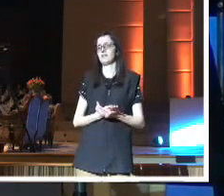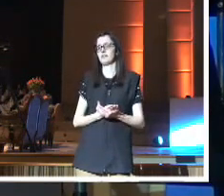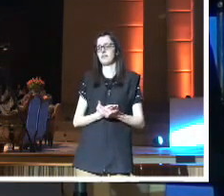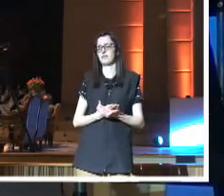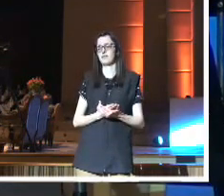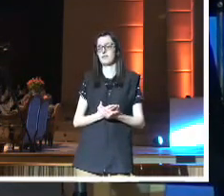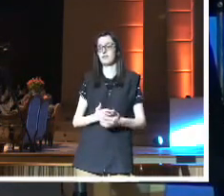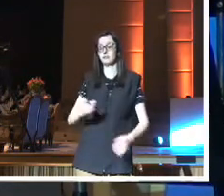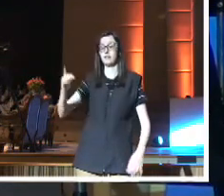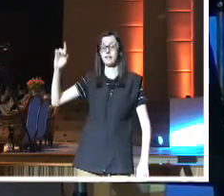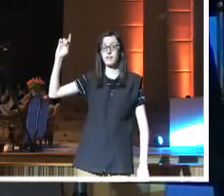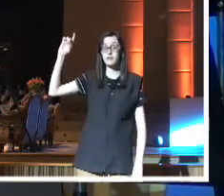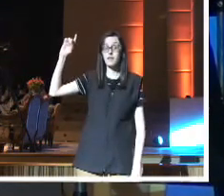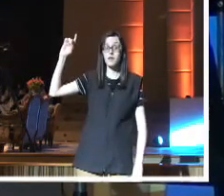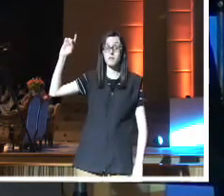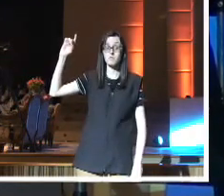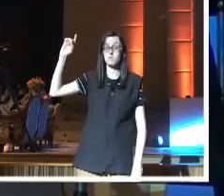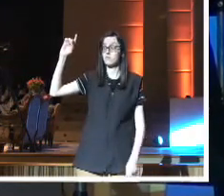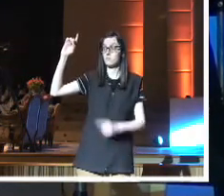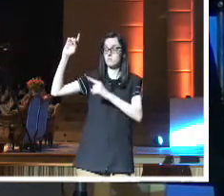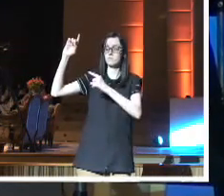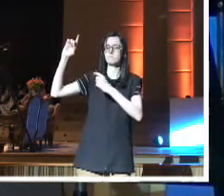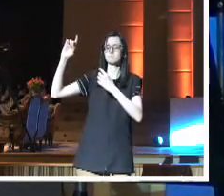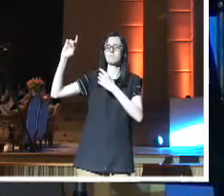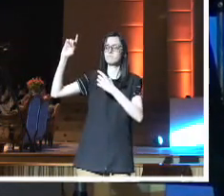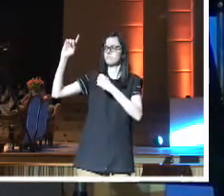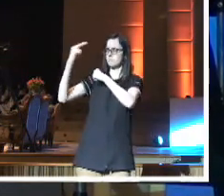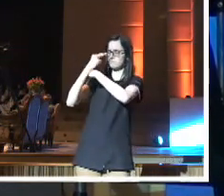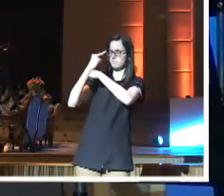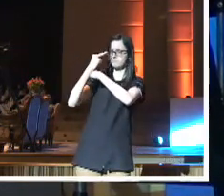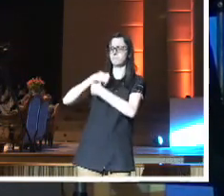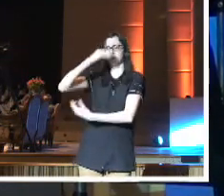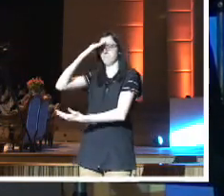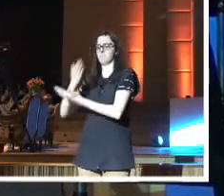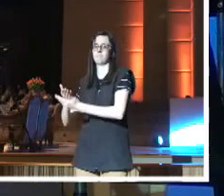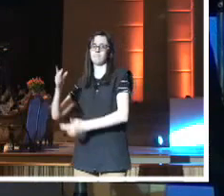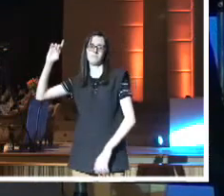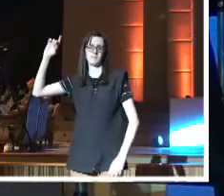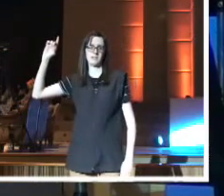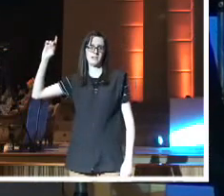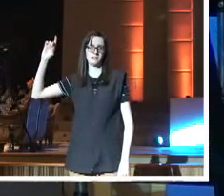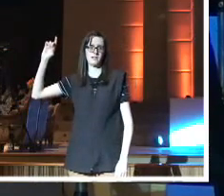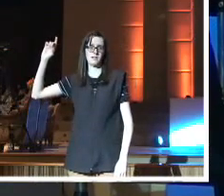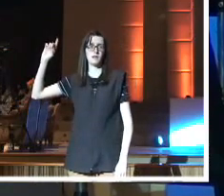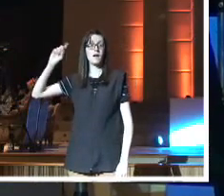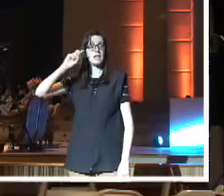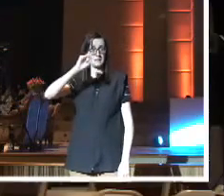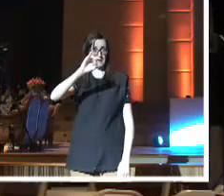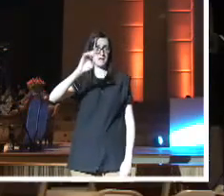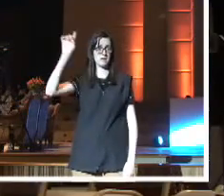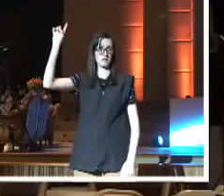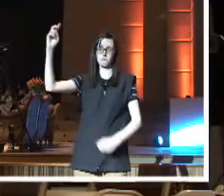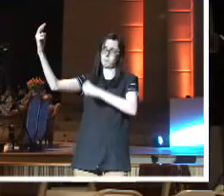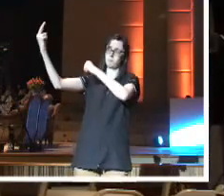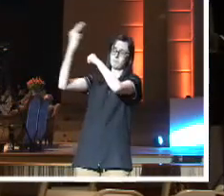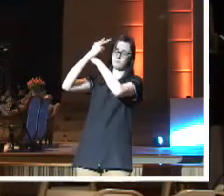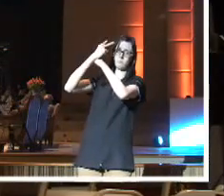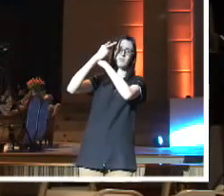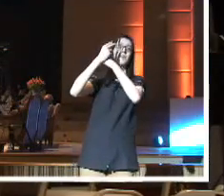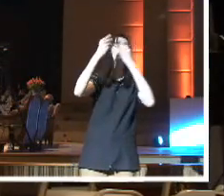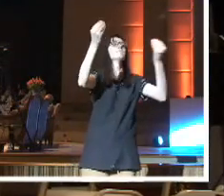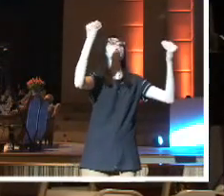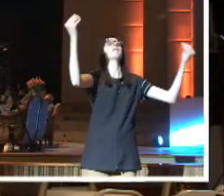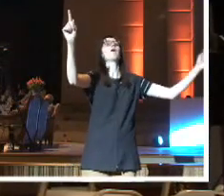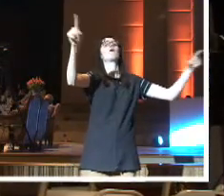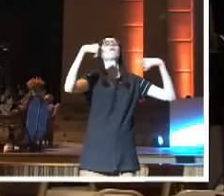que o meu Deus decidiu ser por mim. E se ele é por mim, quem vai